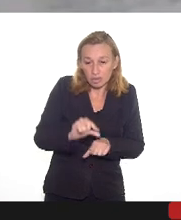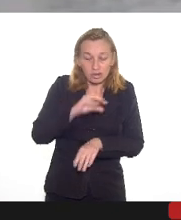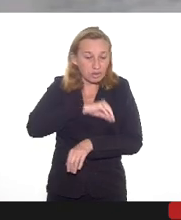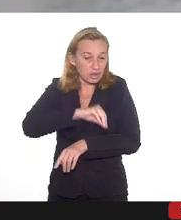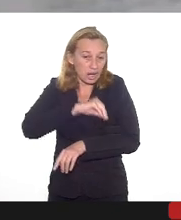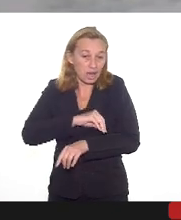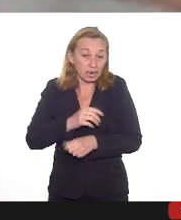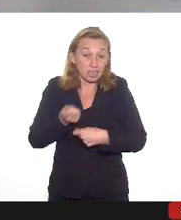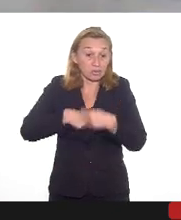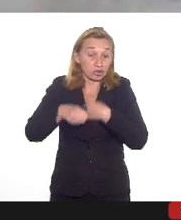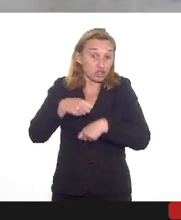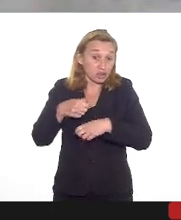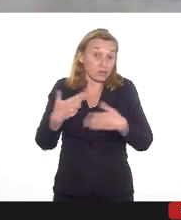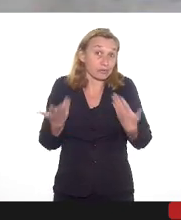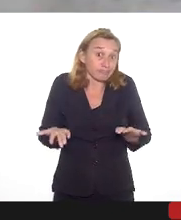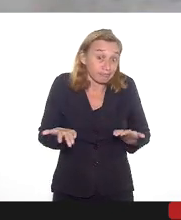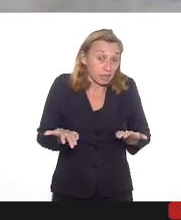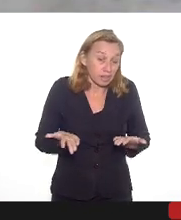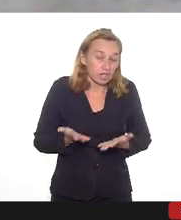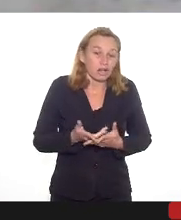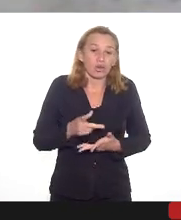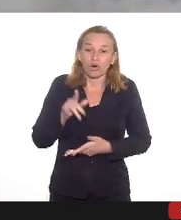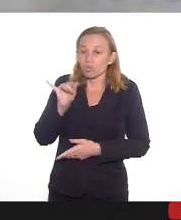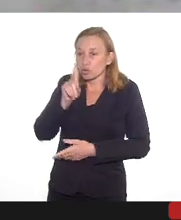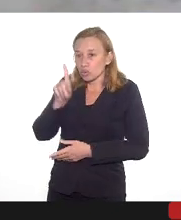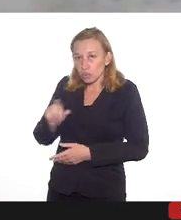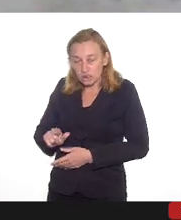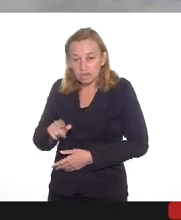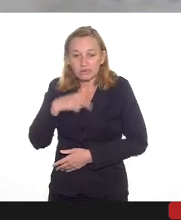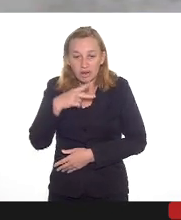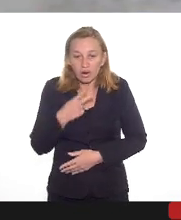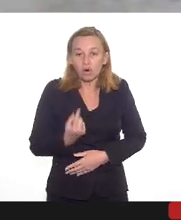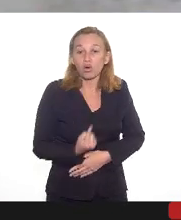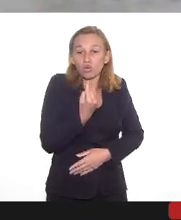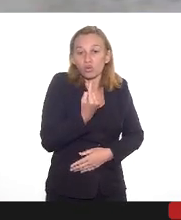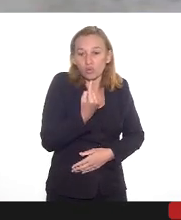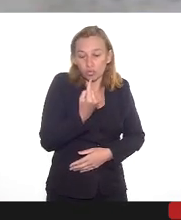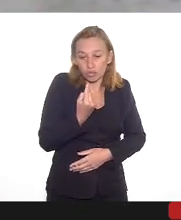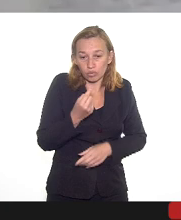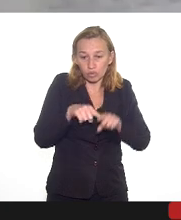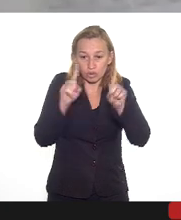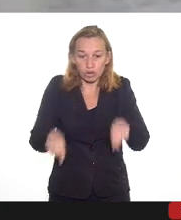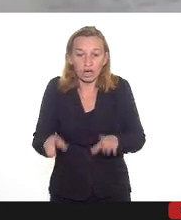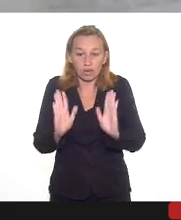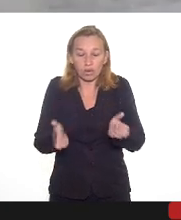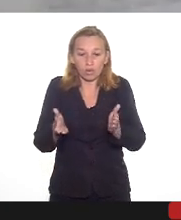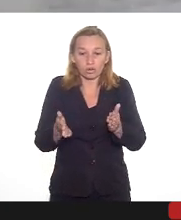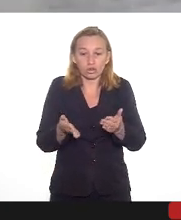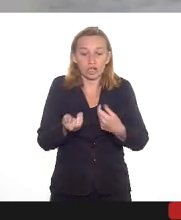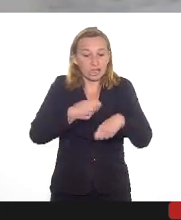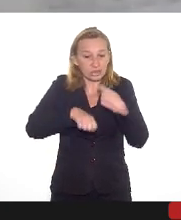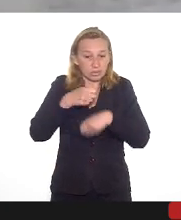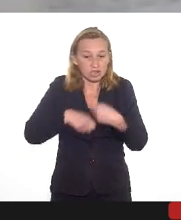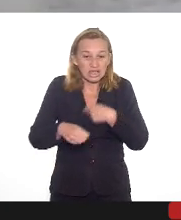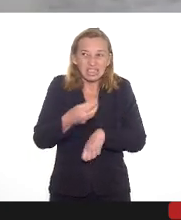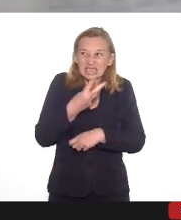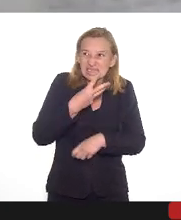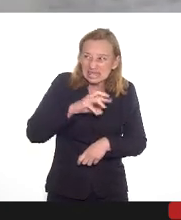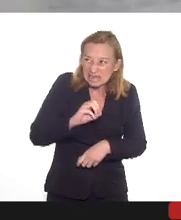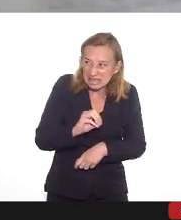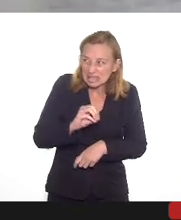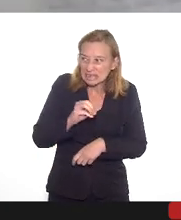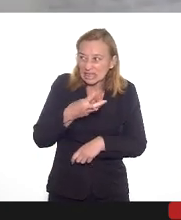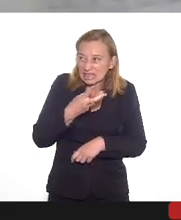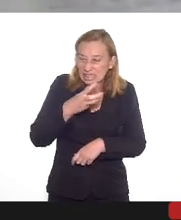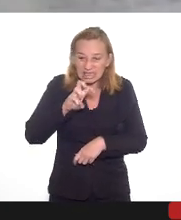funcionário administrativo. O Luiz acabou de falar, gente, um funcionário administrativo hoje, no final da carreira, com 30, 35